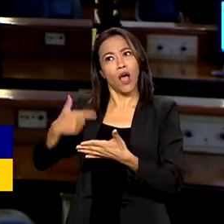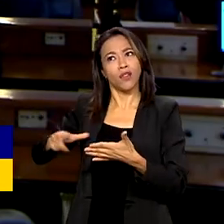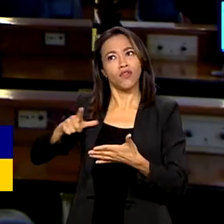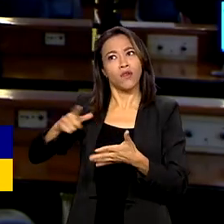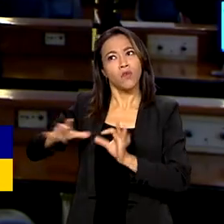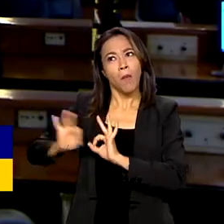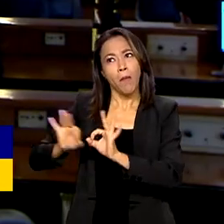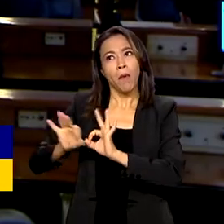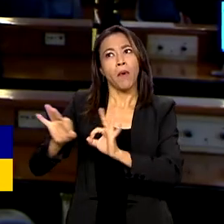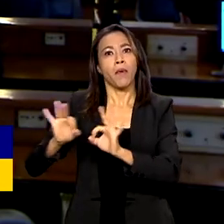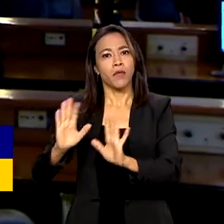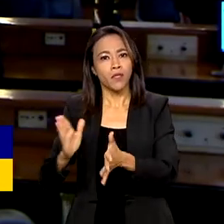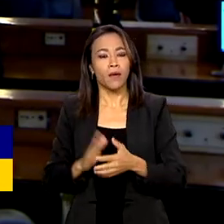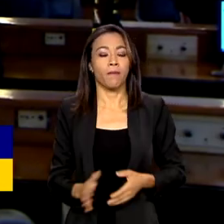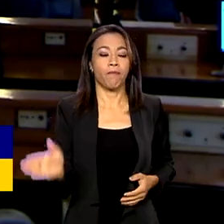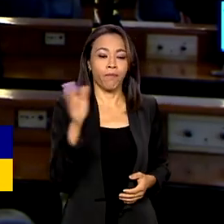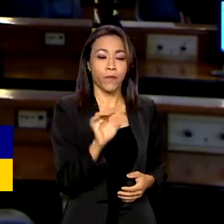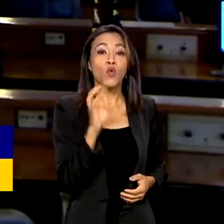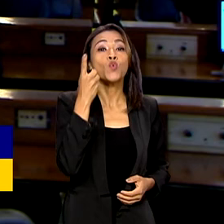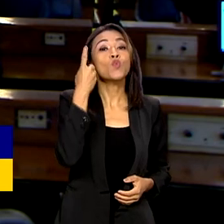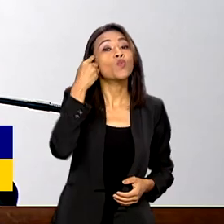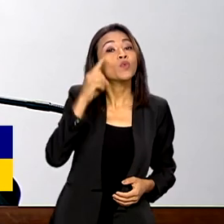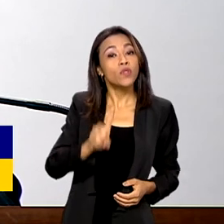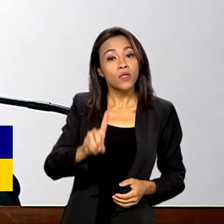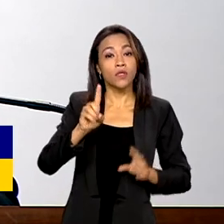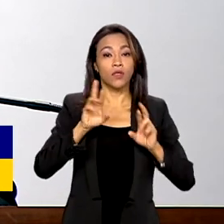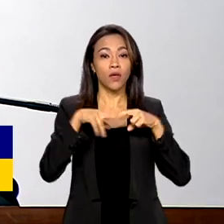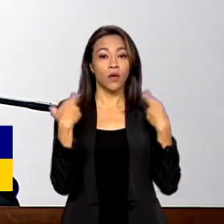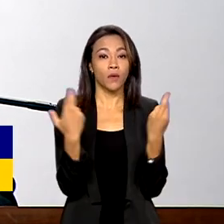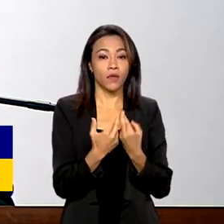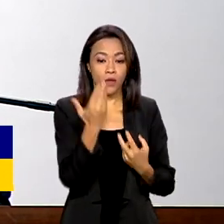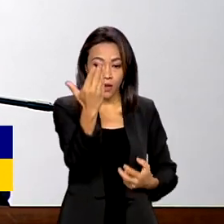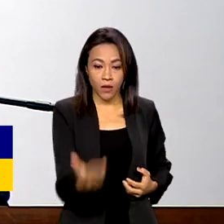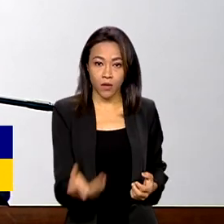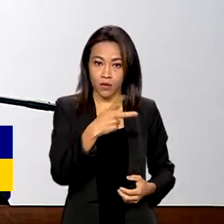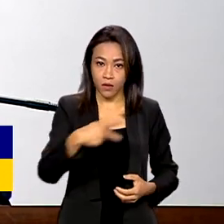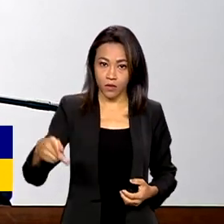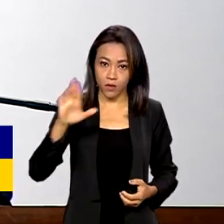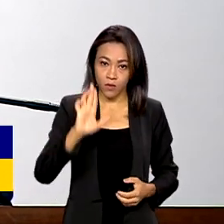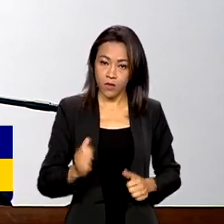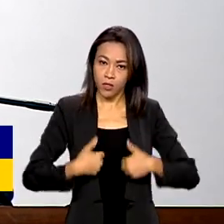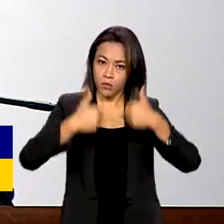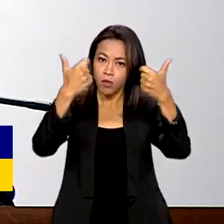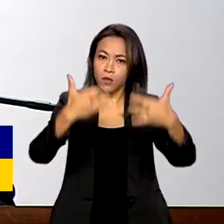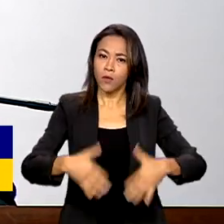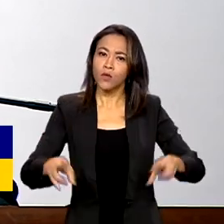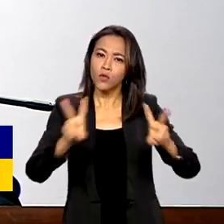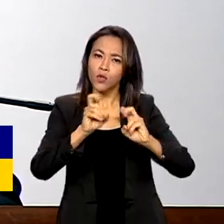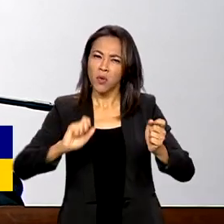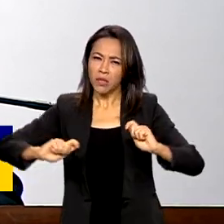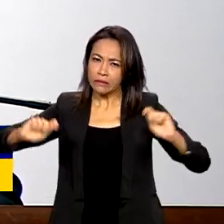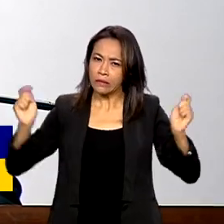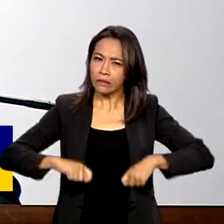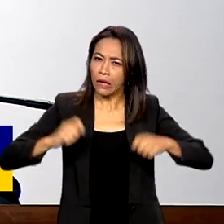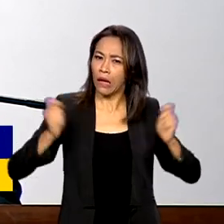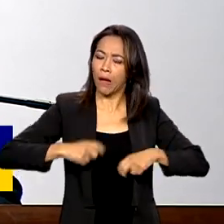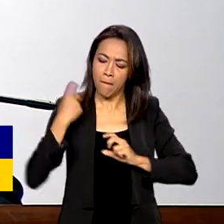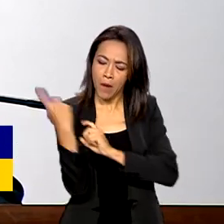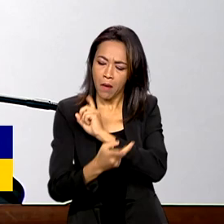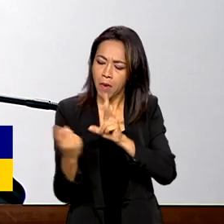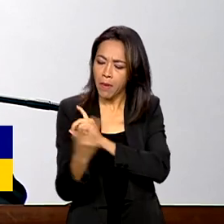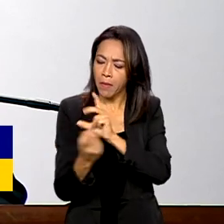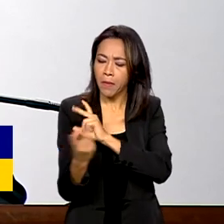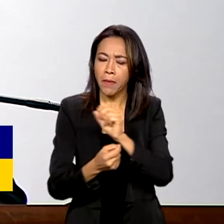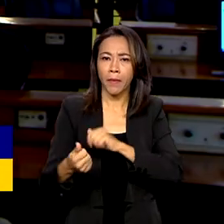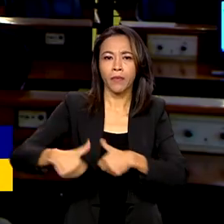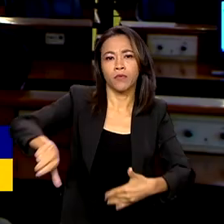Após o dia de reunião, em declaração à imprensa, o presidente Lula falou sobre o potencial de crescimento do comércio entre os países da